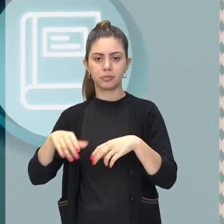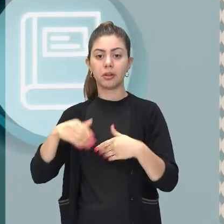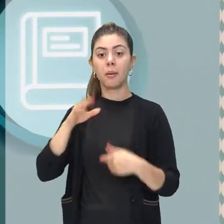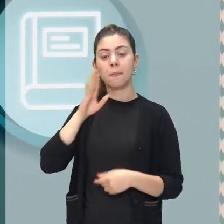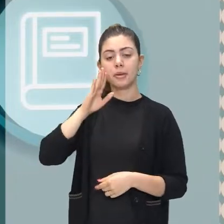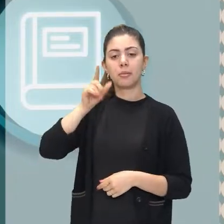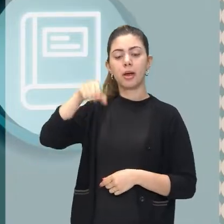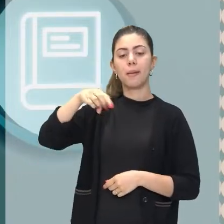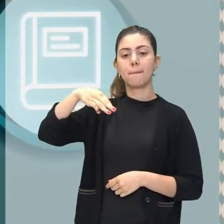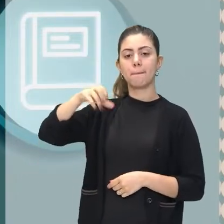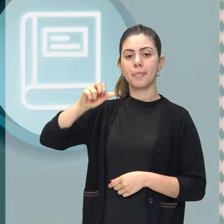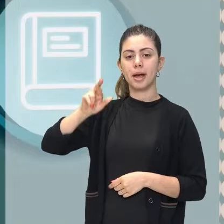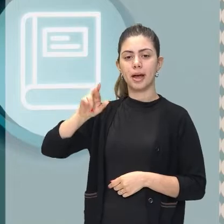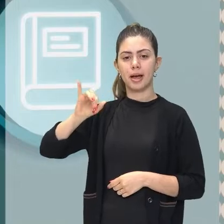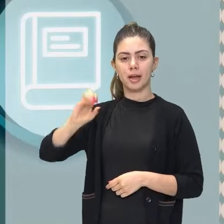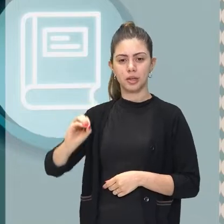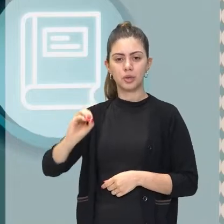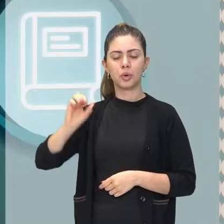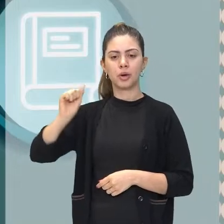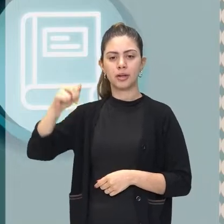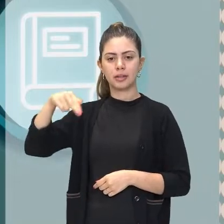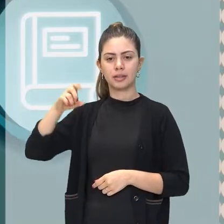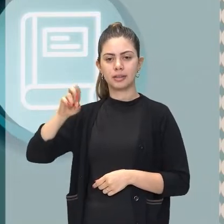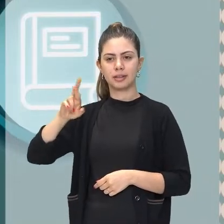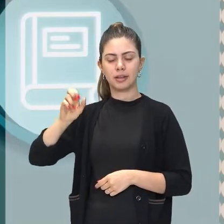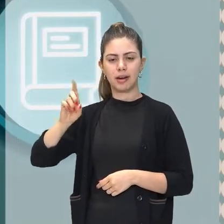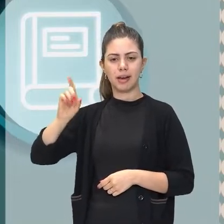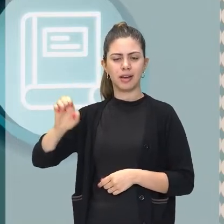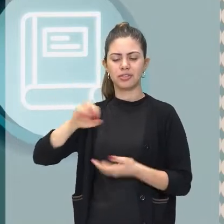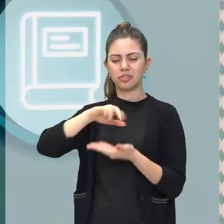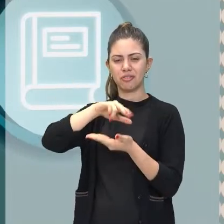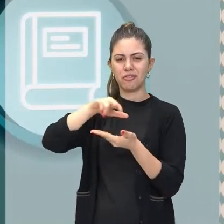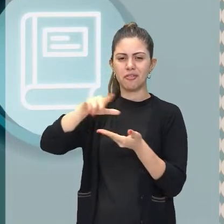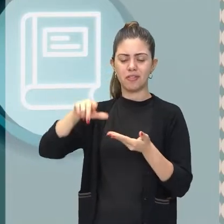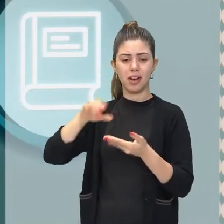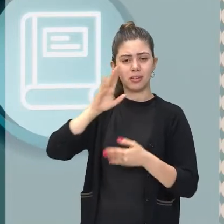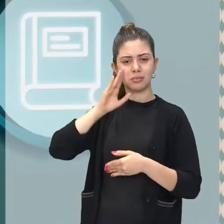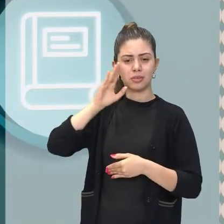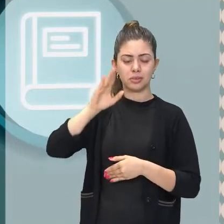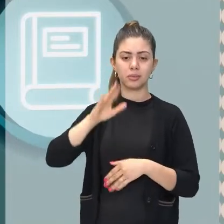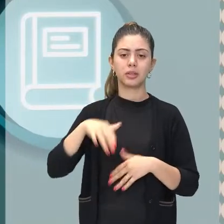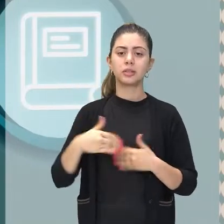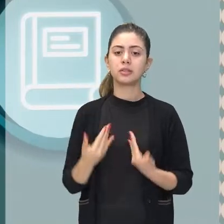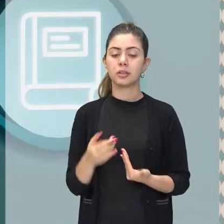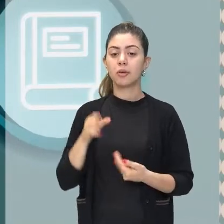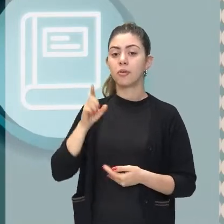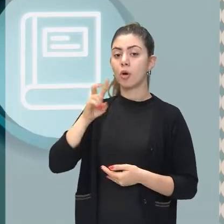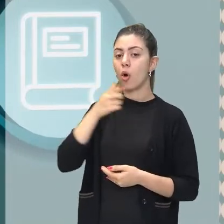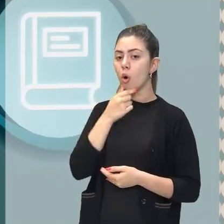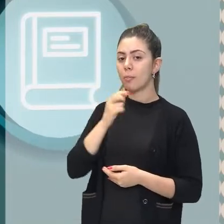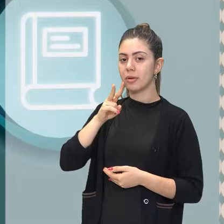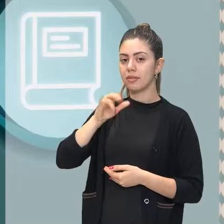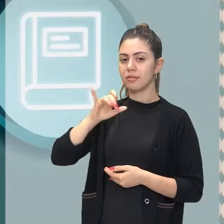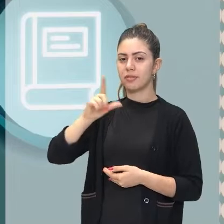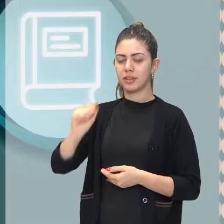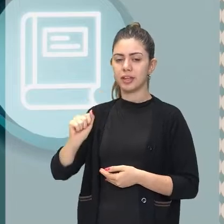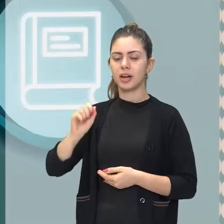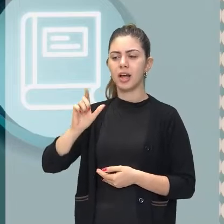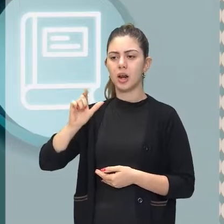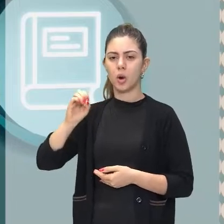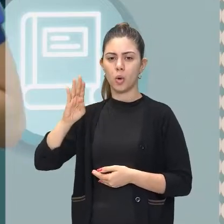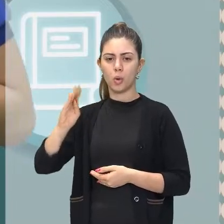de Andrade, Oswald de Andrade, Anita Malfatti, né? Vilas Lobos. Então, Vila Lobos, então verifiquem aí que tem